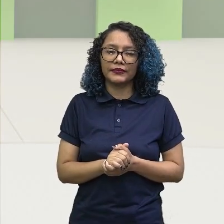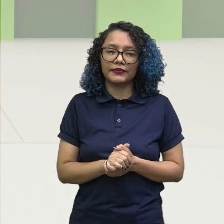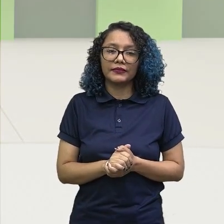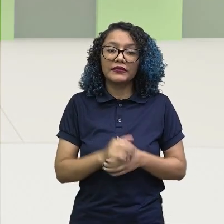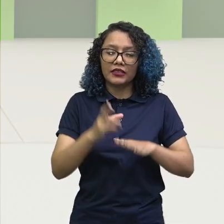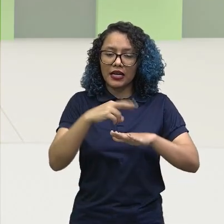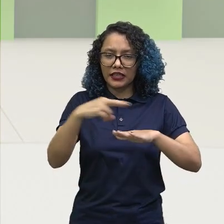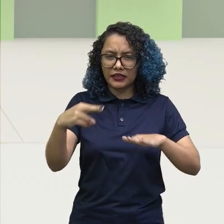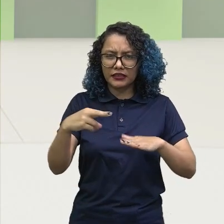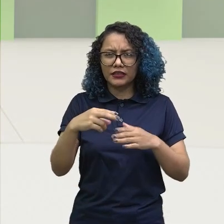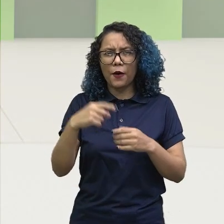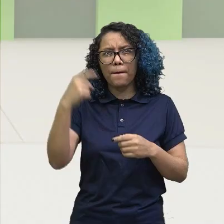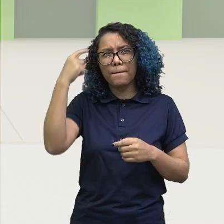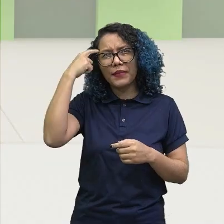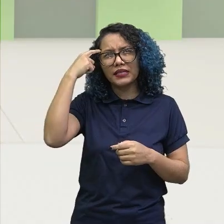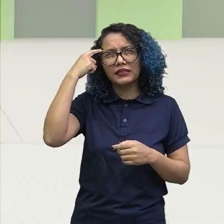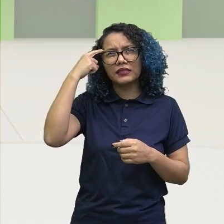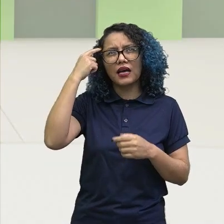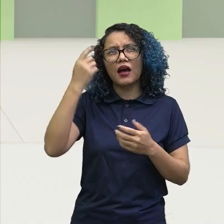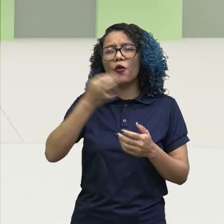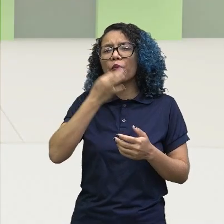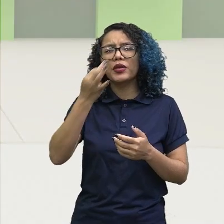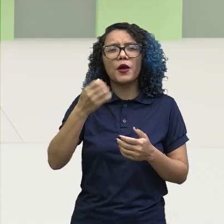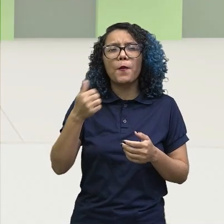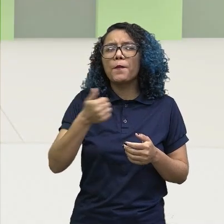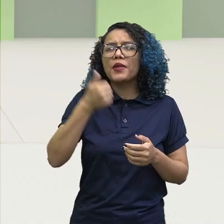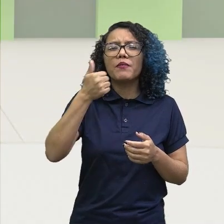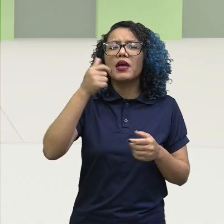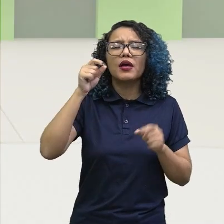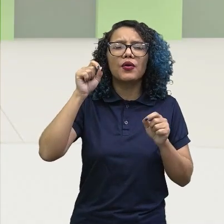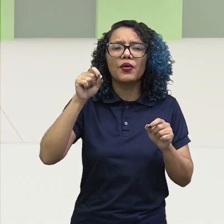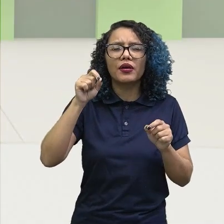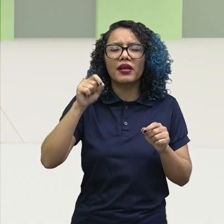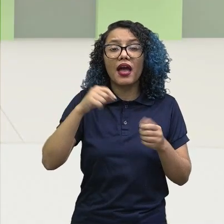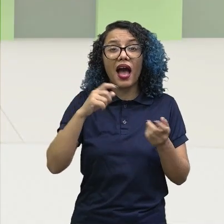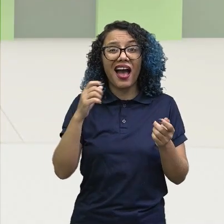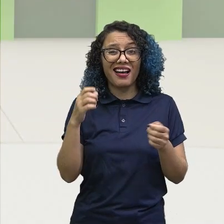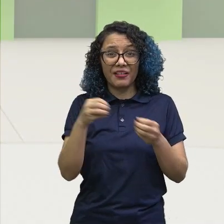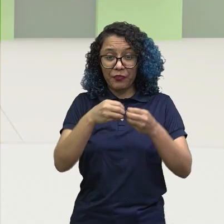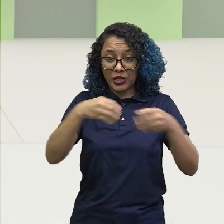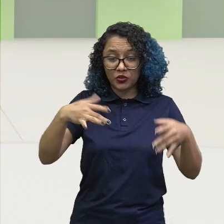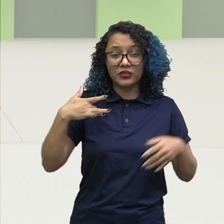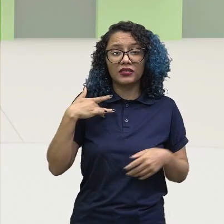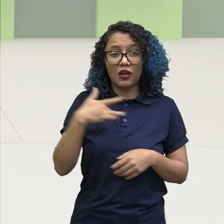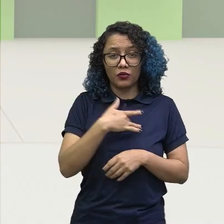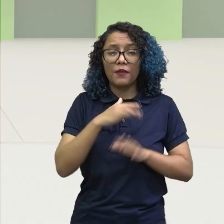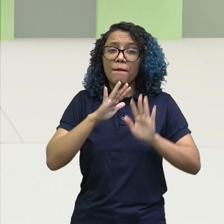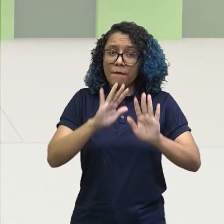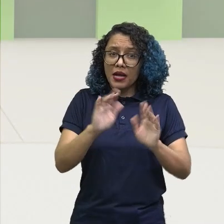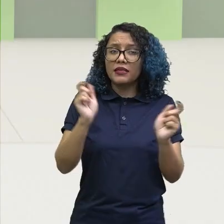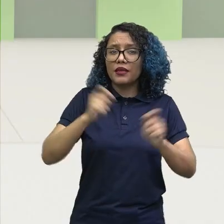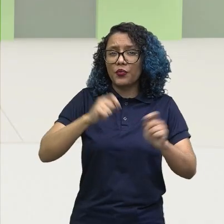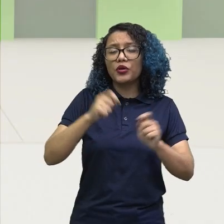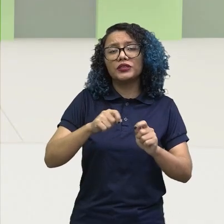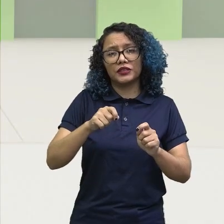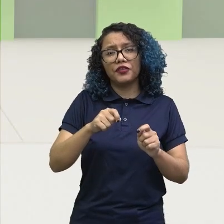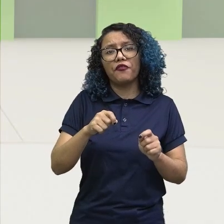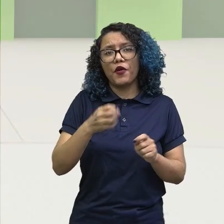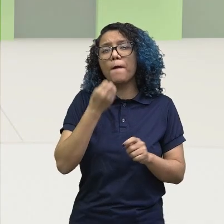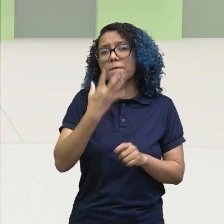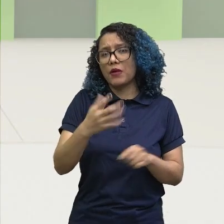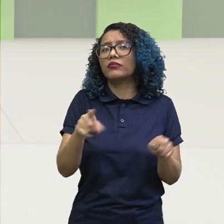pode fazer muito mal à saúde. Mas você percebe que elas também podem fazer de